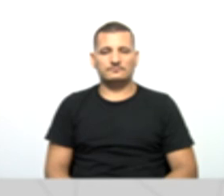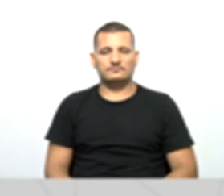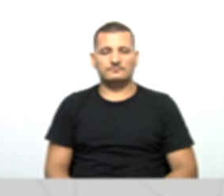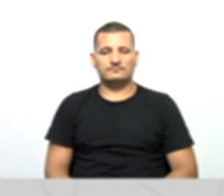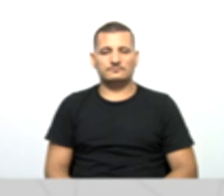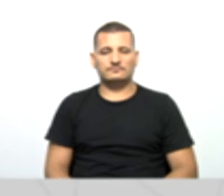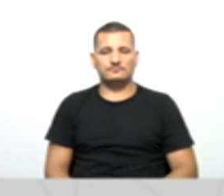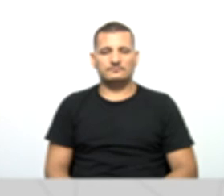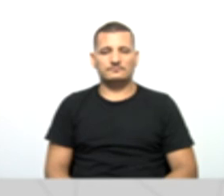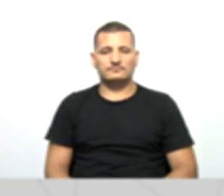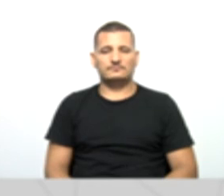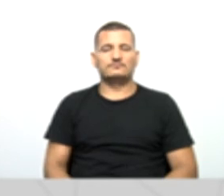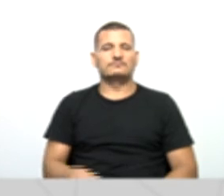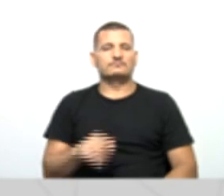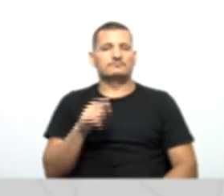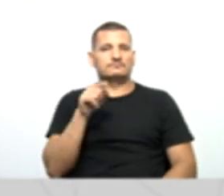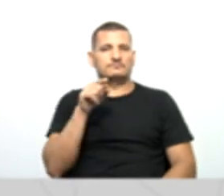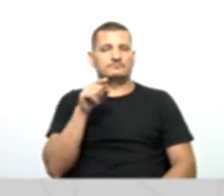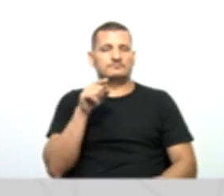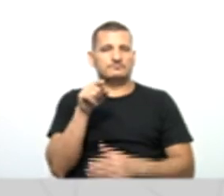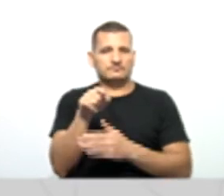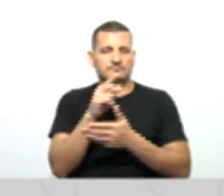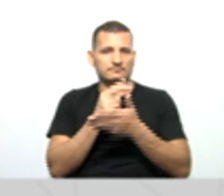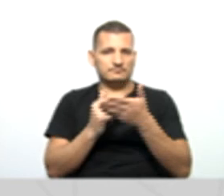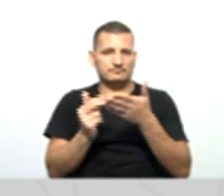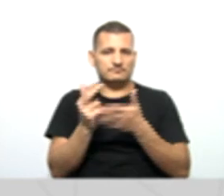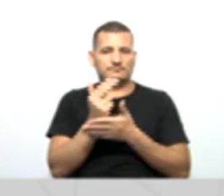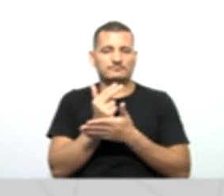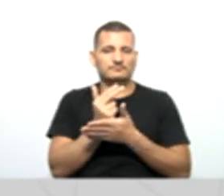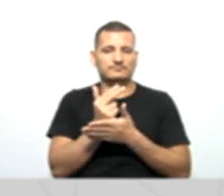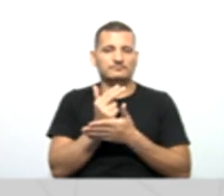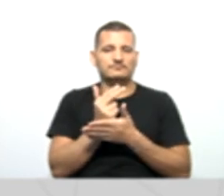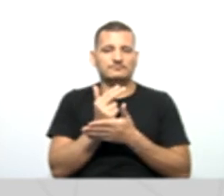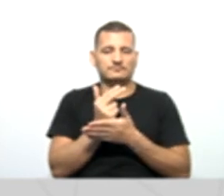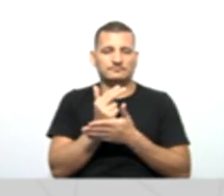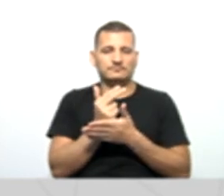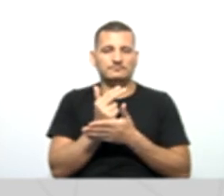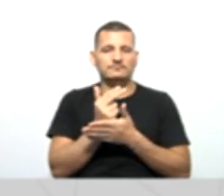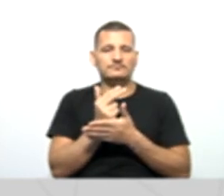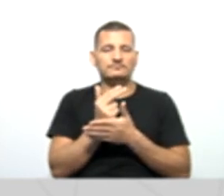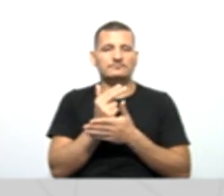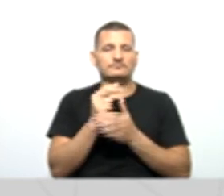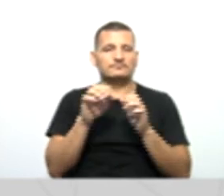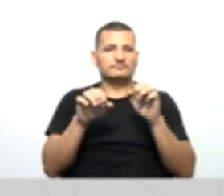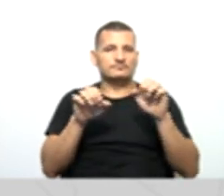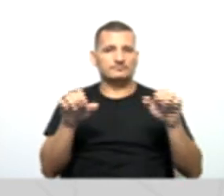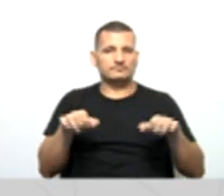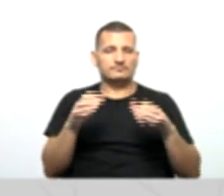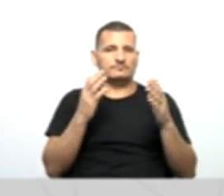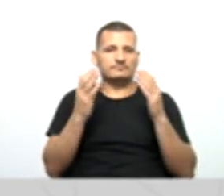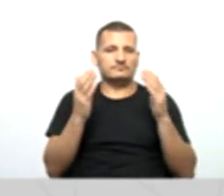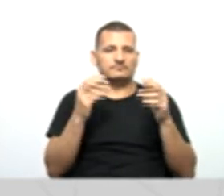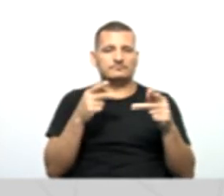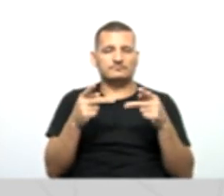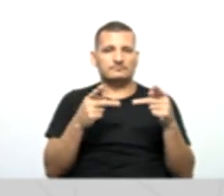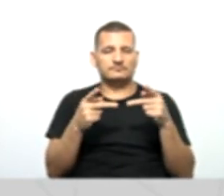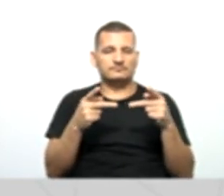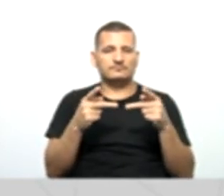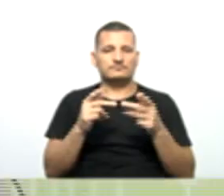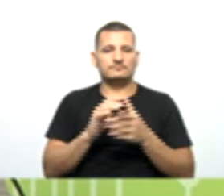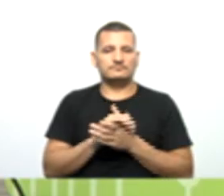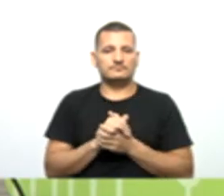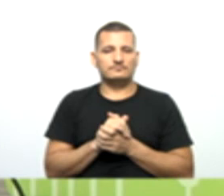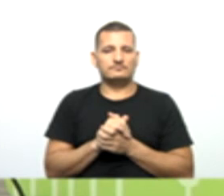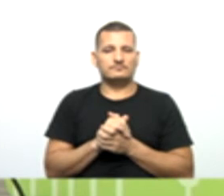parte gráfica, essa aqui é a forma de desenho que a gente apresenta a nossa estrutura analítica do projeto, ok? A